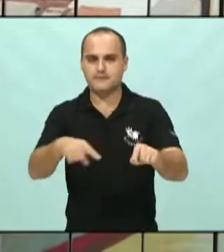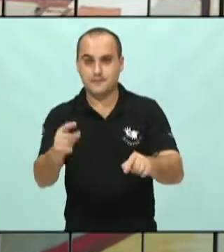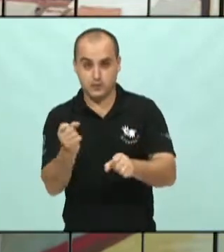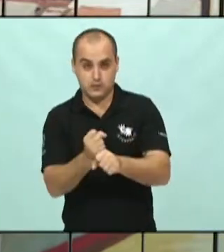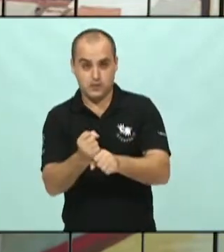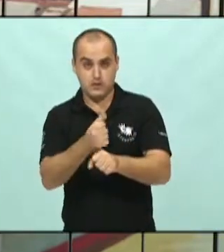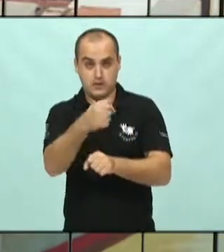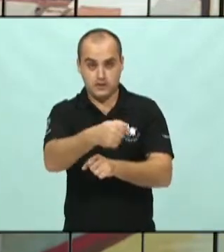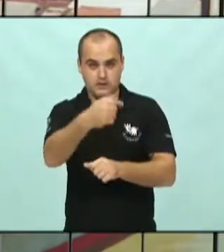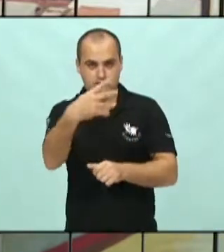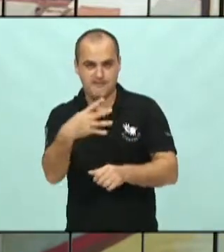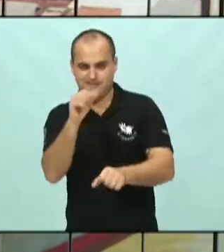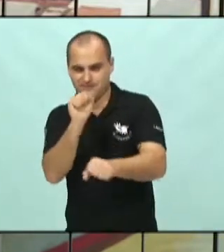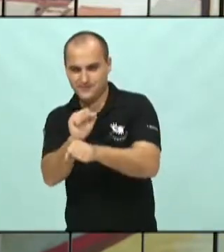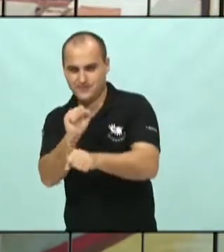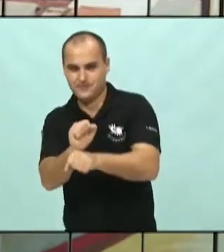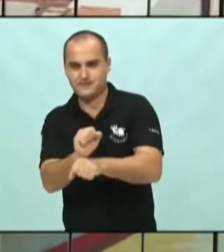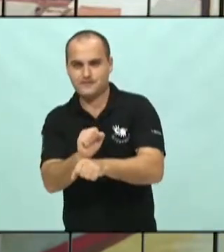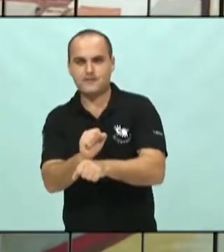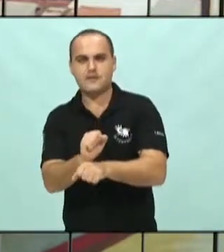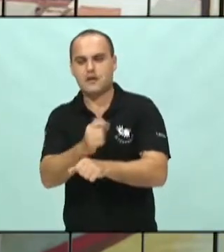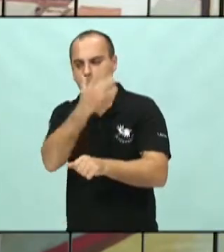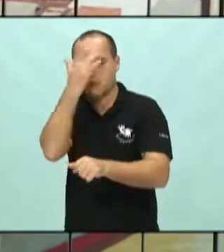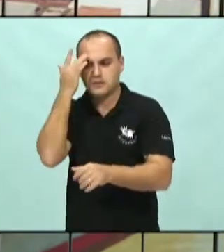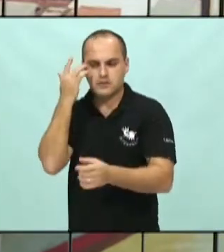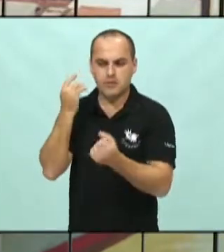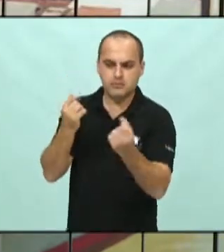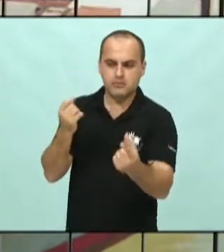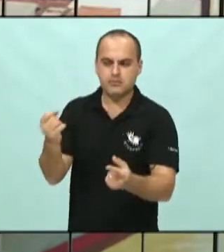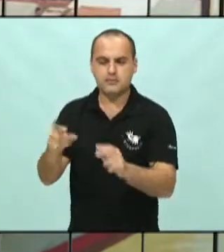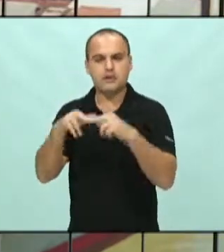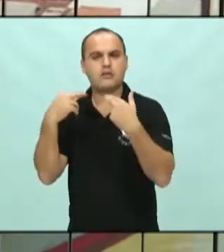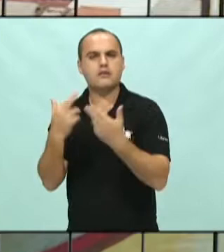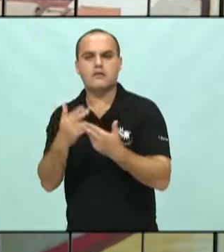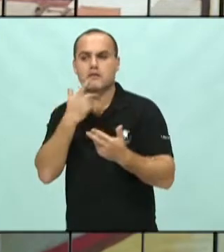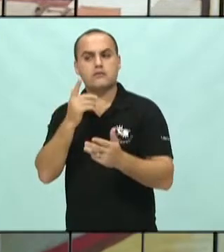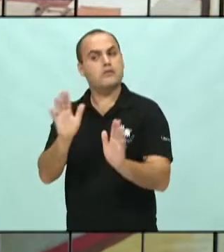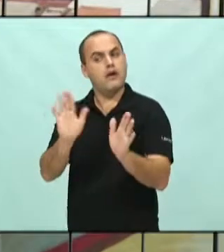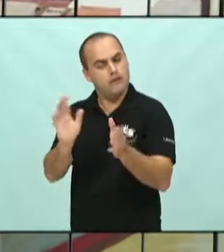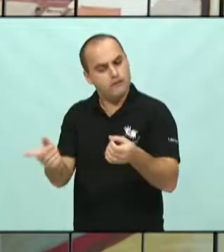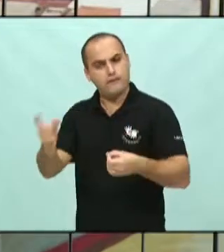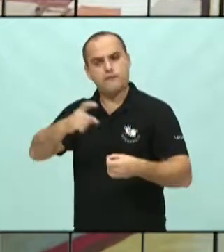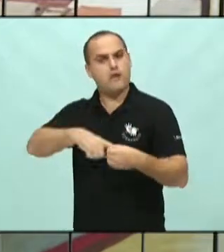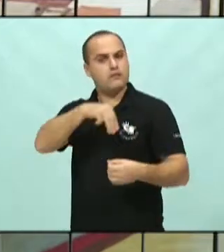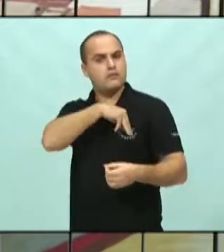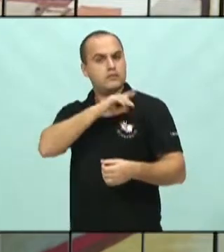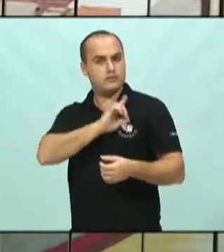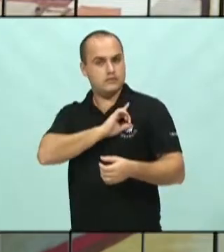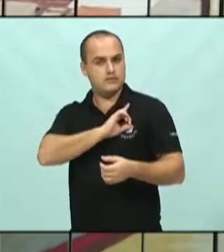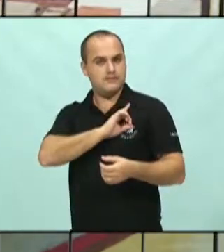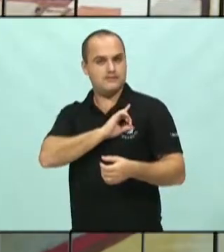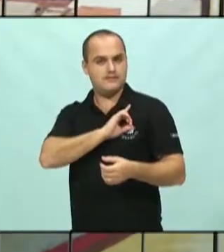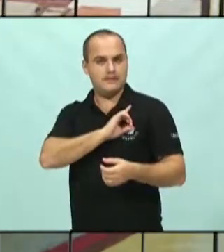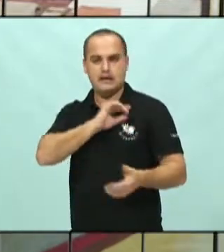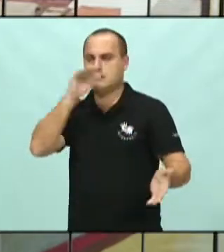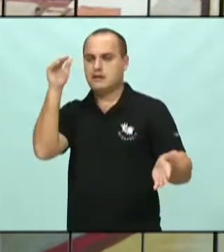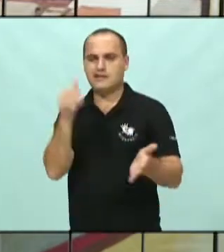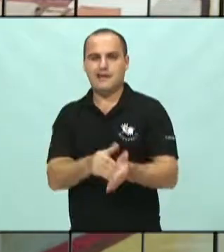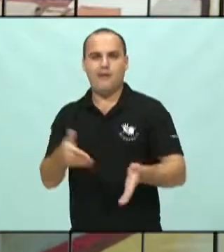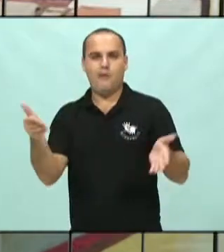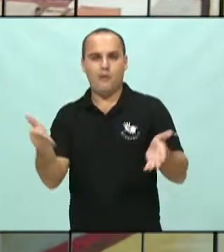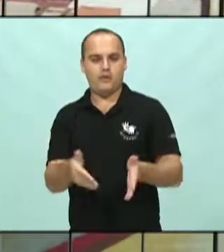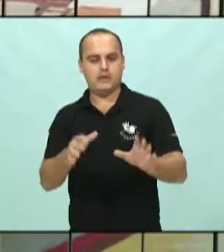quando ele estava parado, algumas pessoas ali se reuniram e falaram, não, vamos reativar o Marcílio. E até hoje é assim,